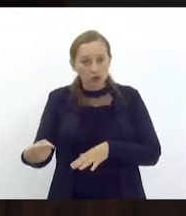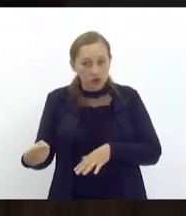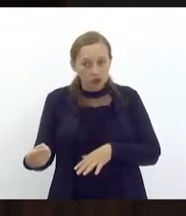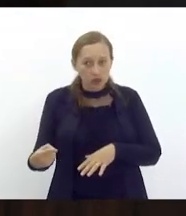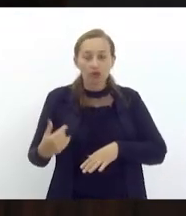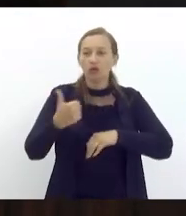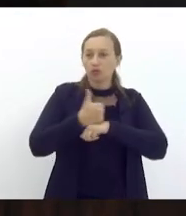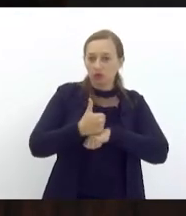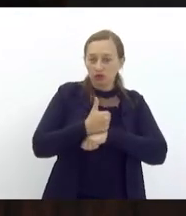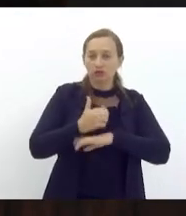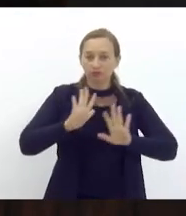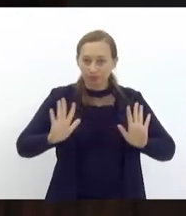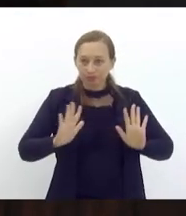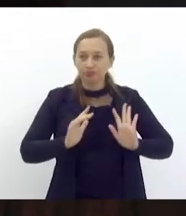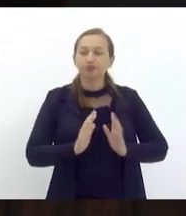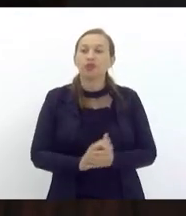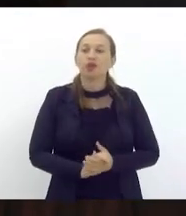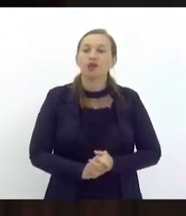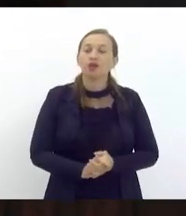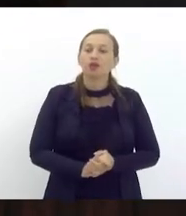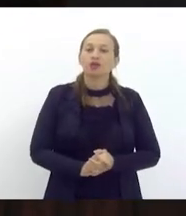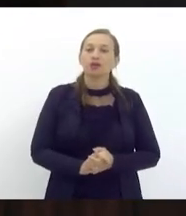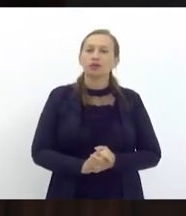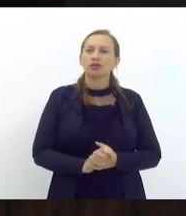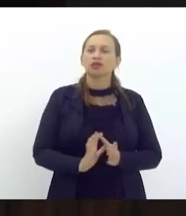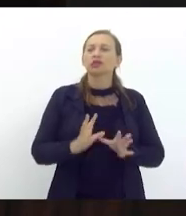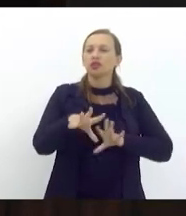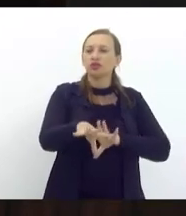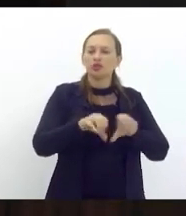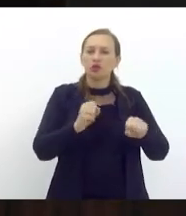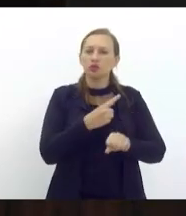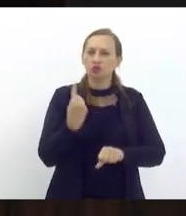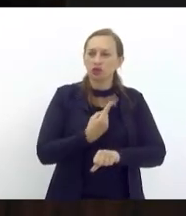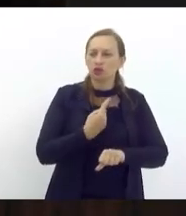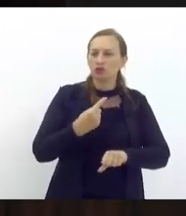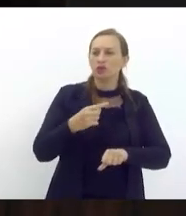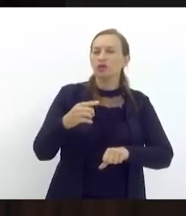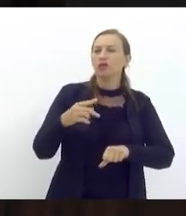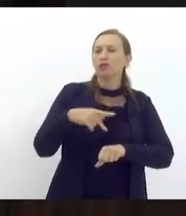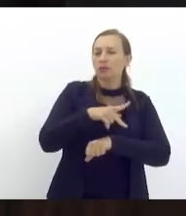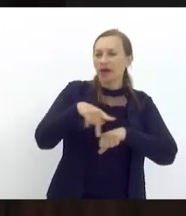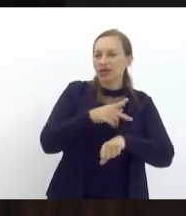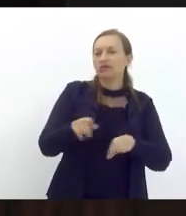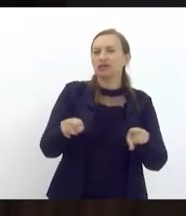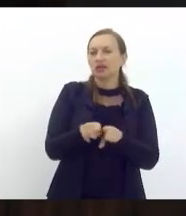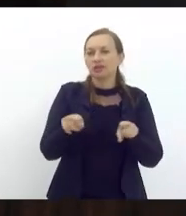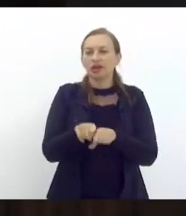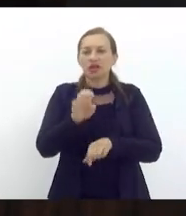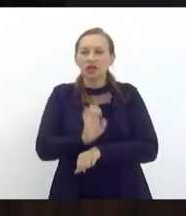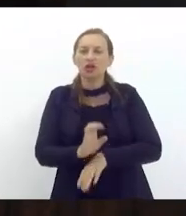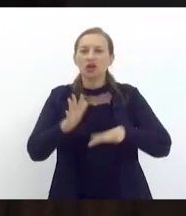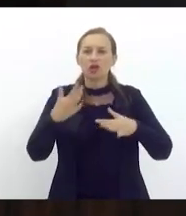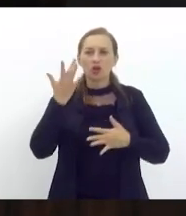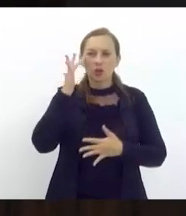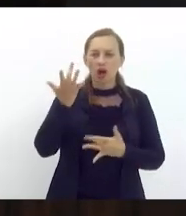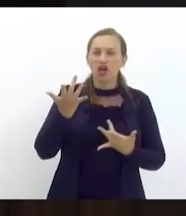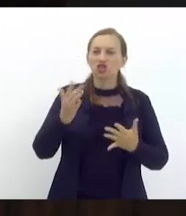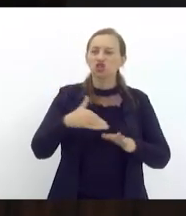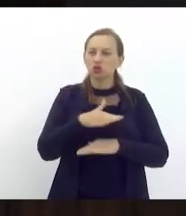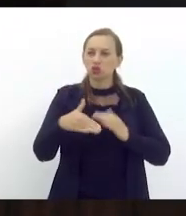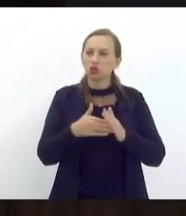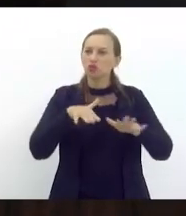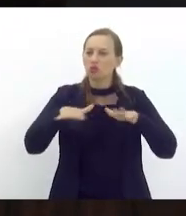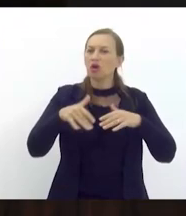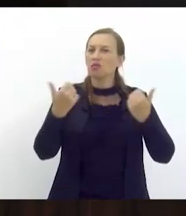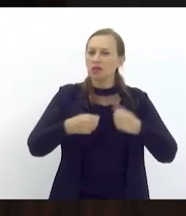categoria né que forma o nosso país que forma o nosso estado mas acho como todo grande movimento ele tem que ter responsabilidade